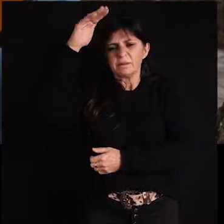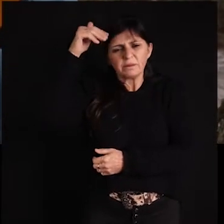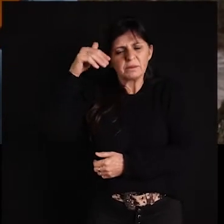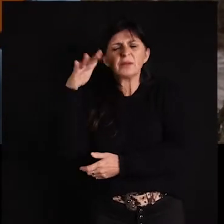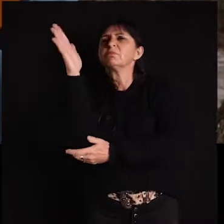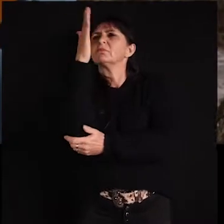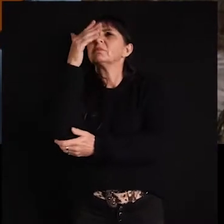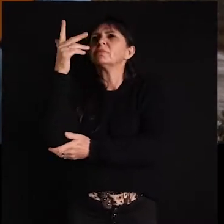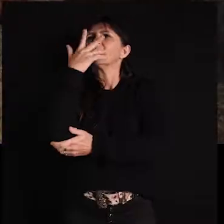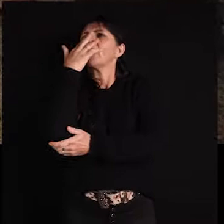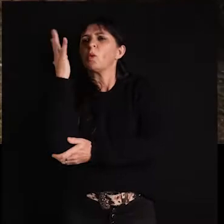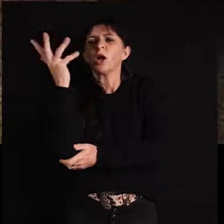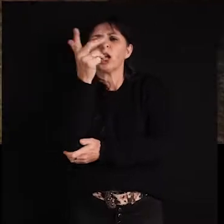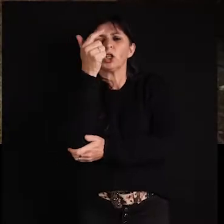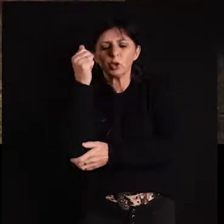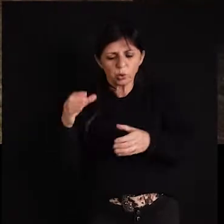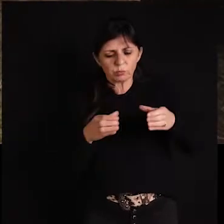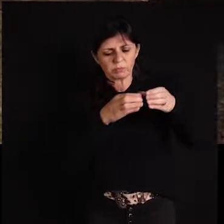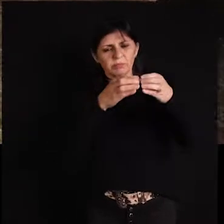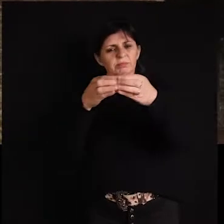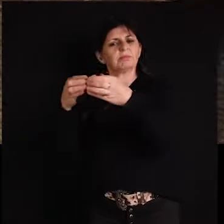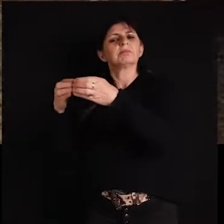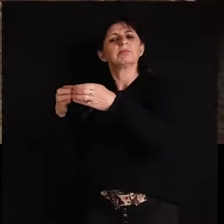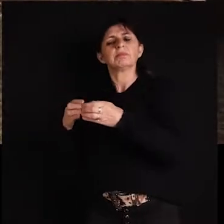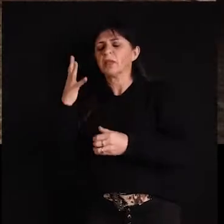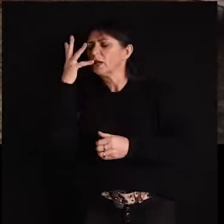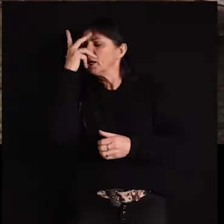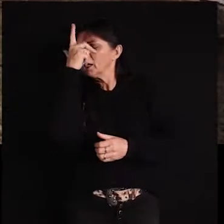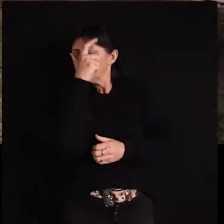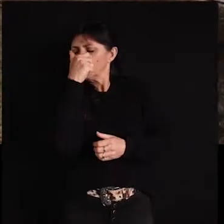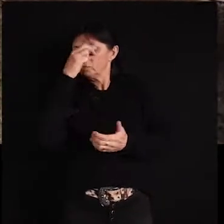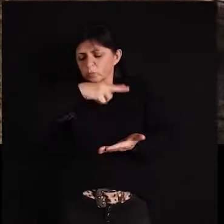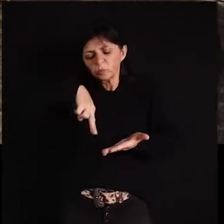levanta entre o sarandeio e é lindo rodeio